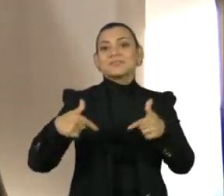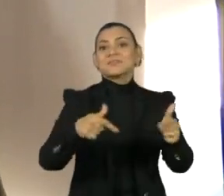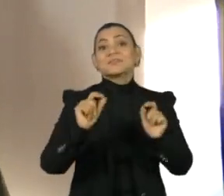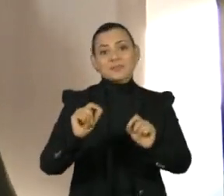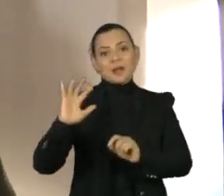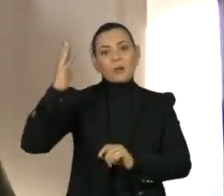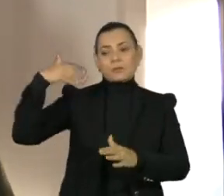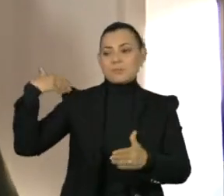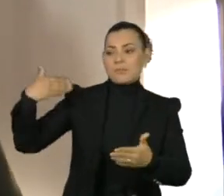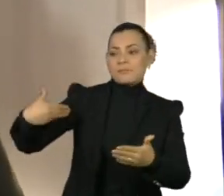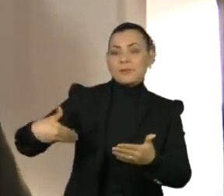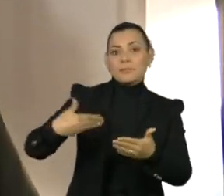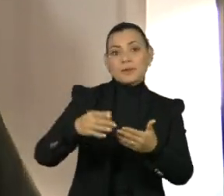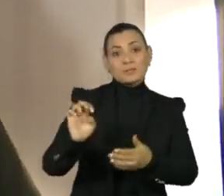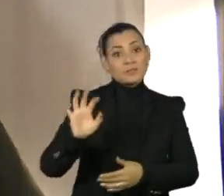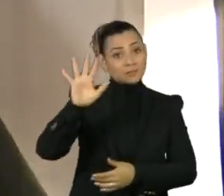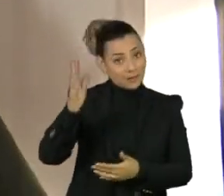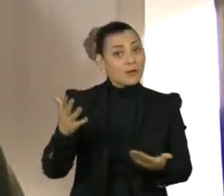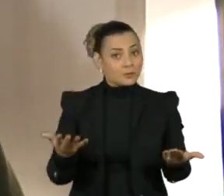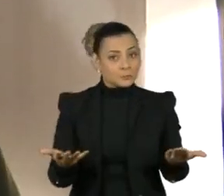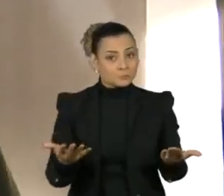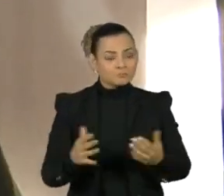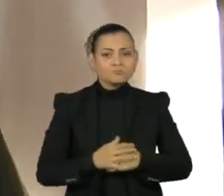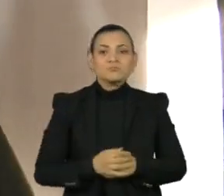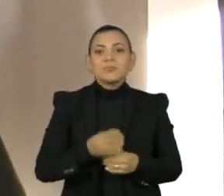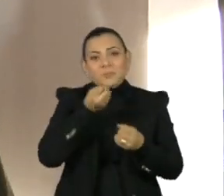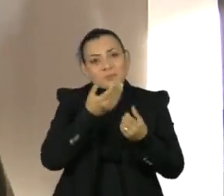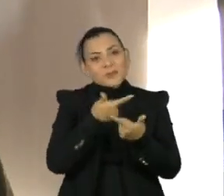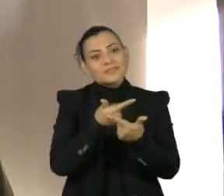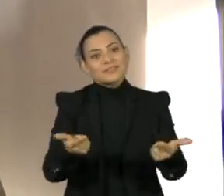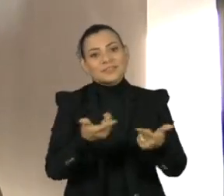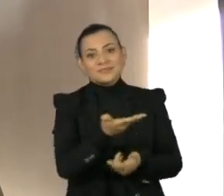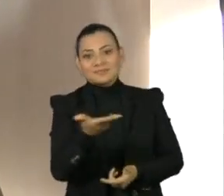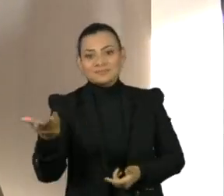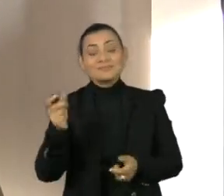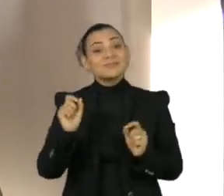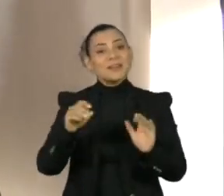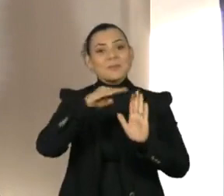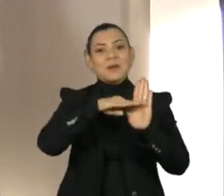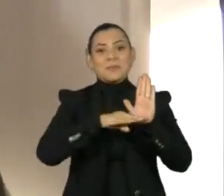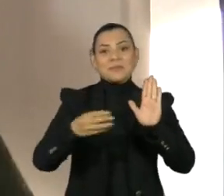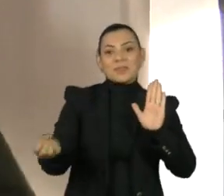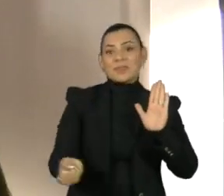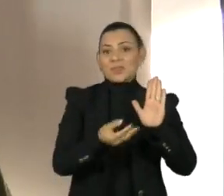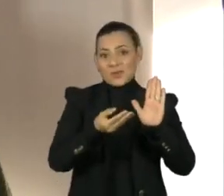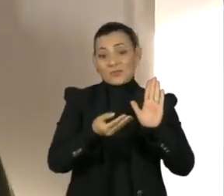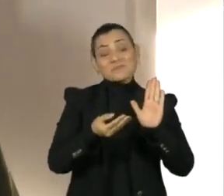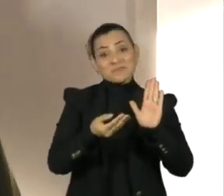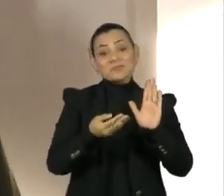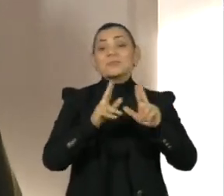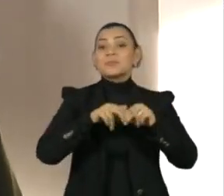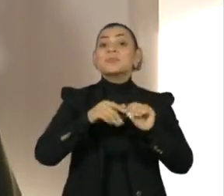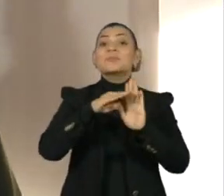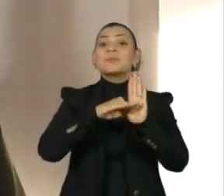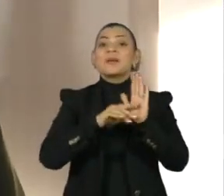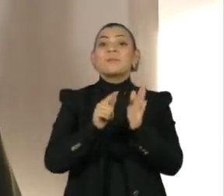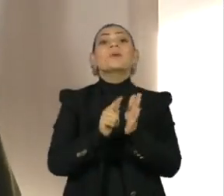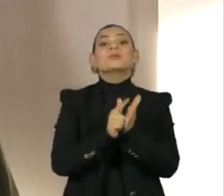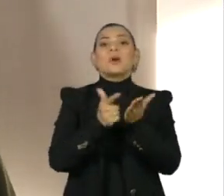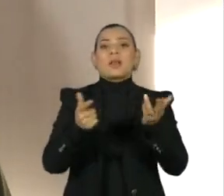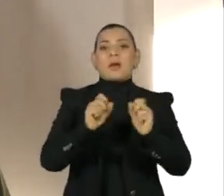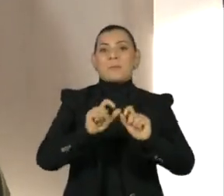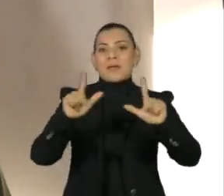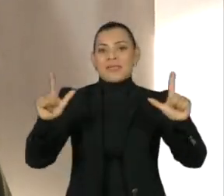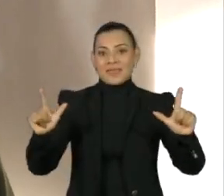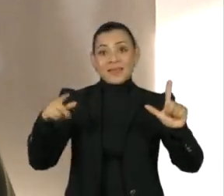vem acontecendo no nosso estado. Por isso, muito boa sorte a essa nova grade de programação e a esse novo programa Esta Manhã da